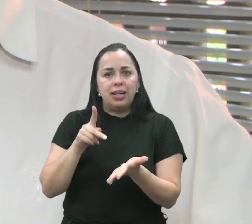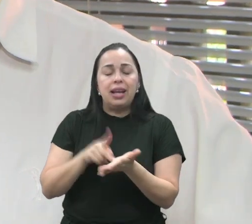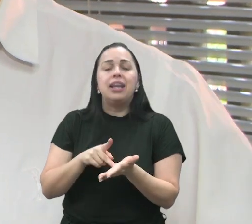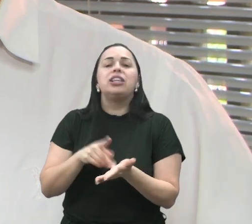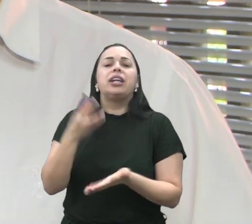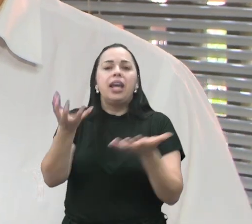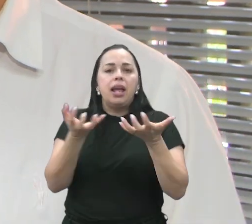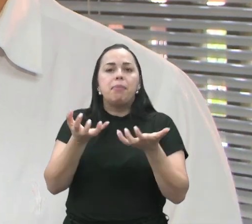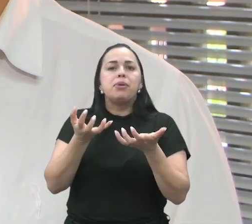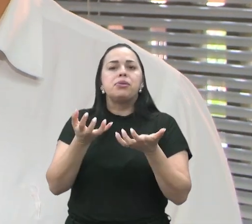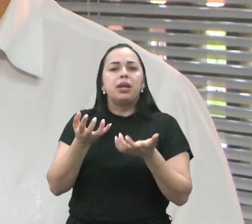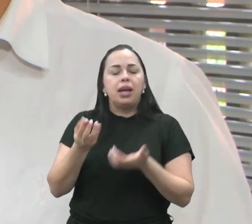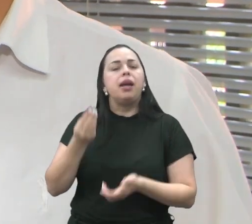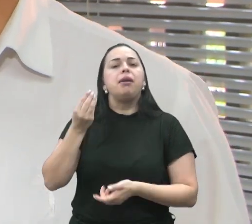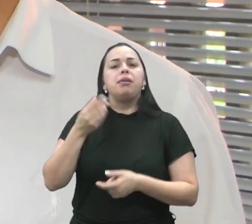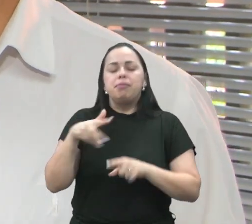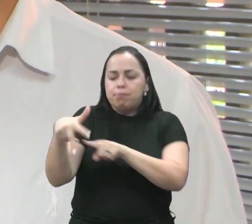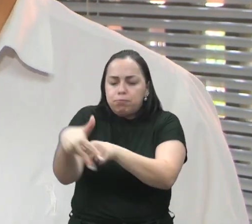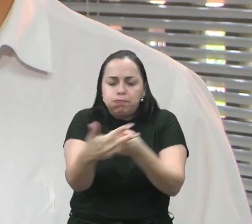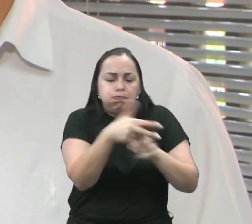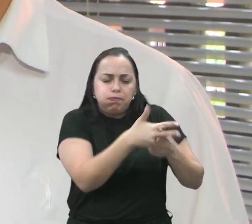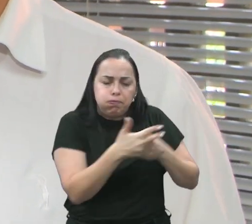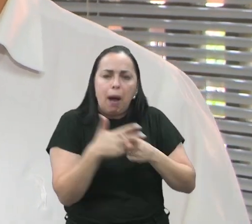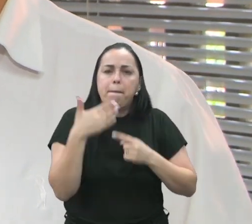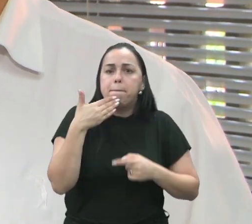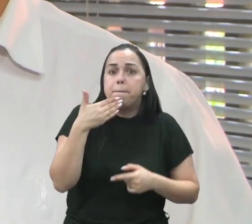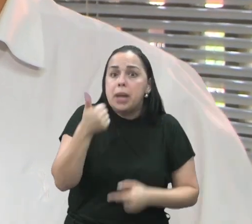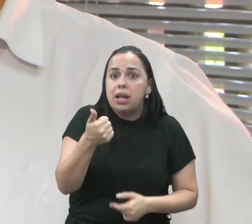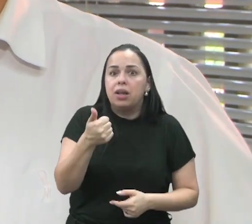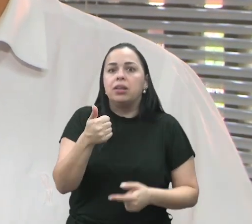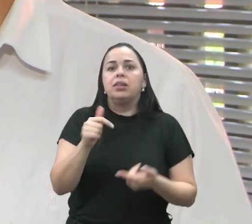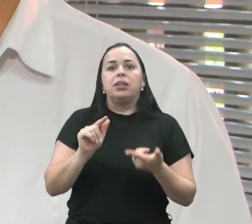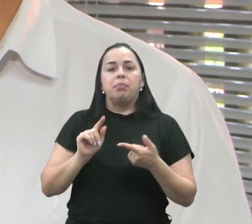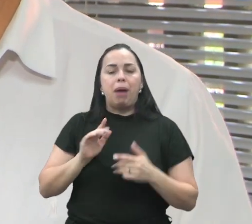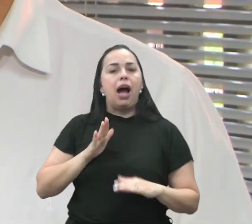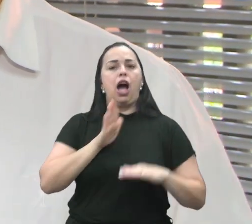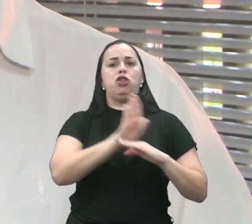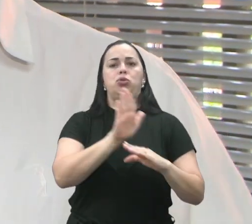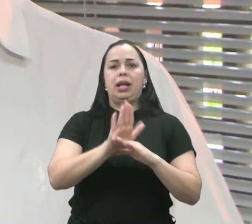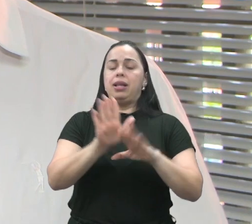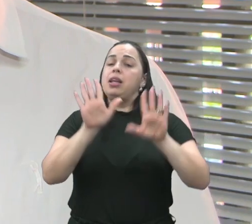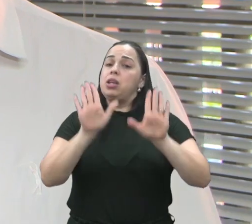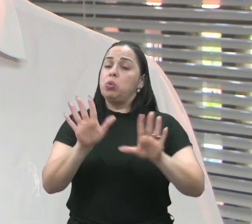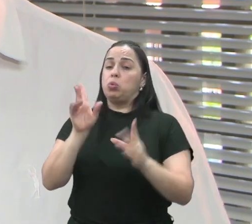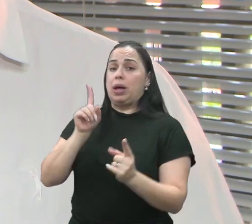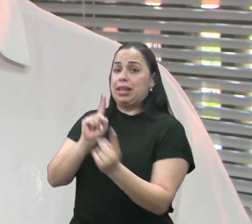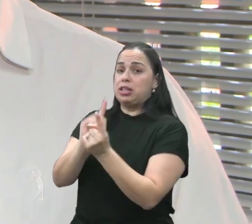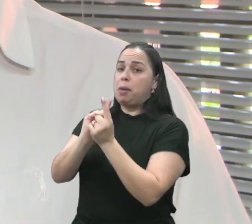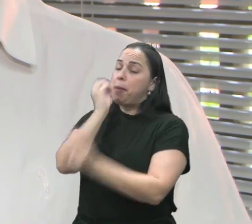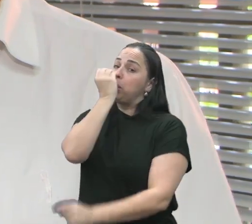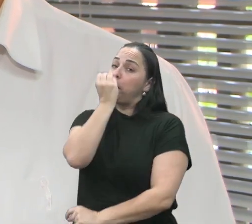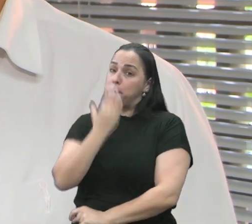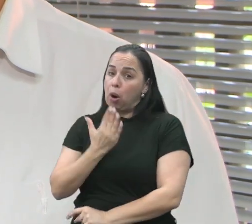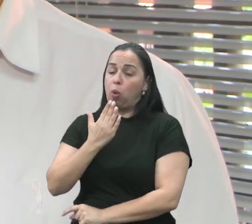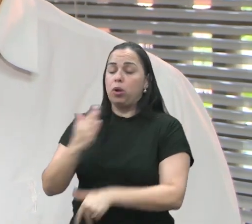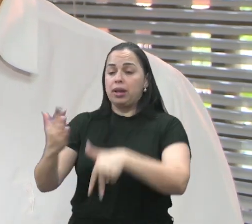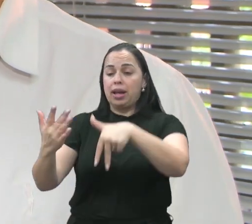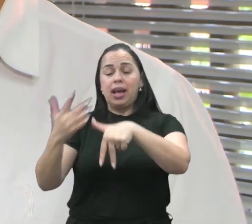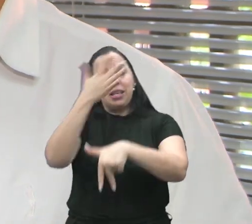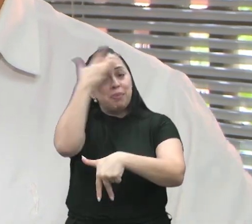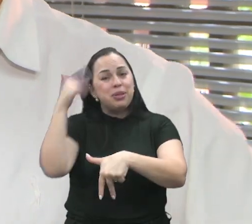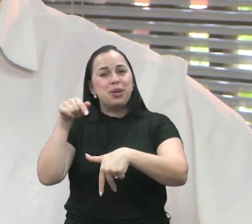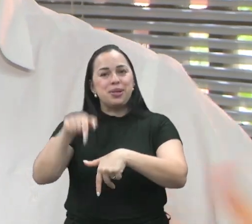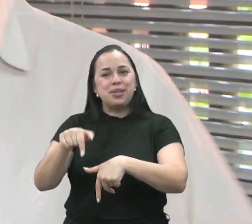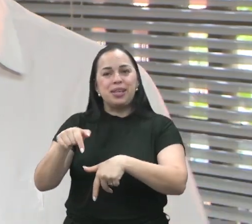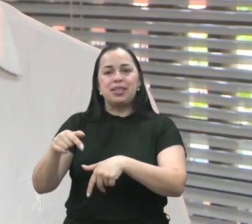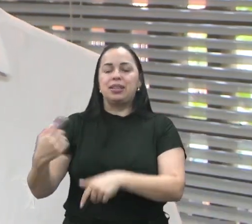vez aprimorar mais os veículos de gestão à saúde, ou seja, que ela seja resolutiva e com bom atendimento, que o nosso cidadão seja bem